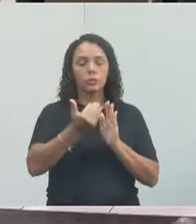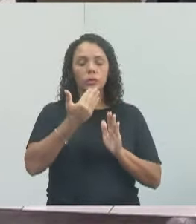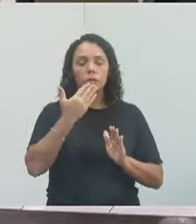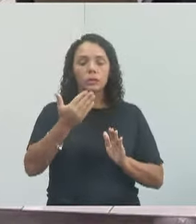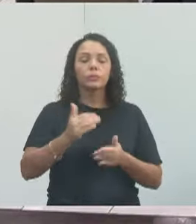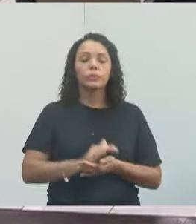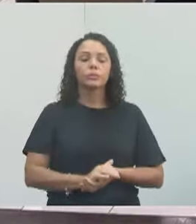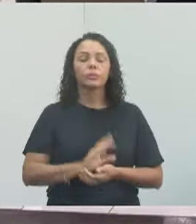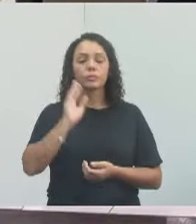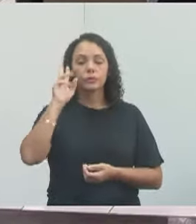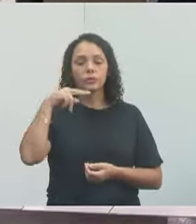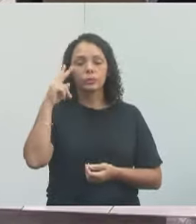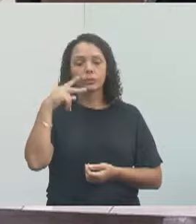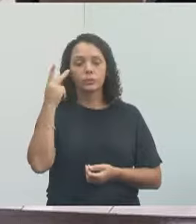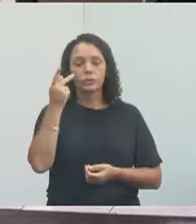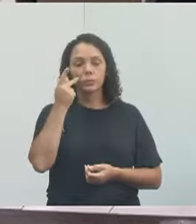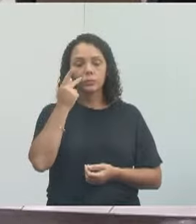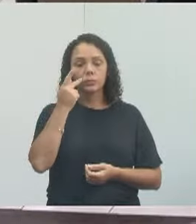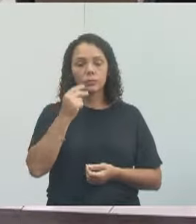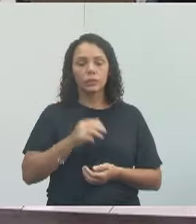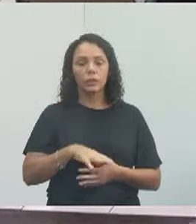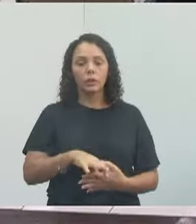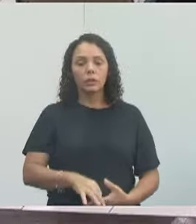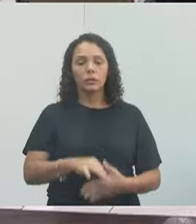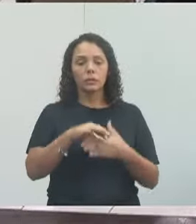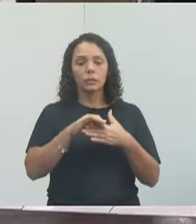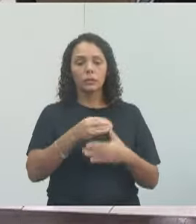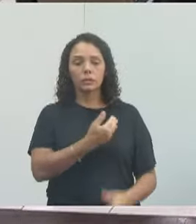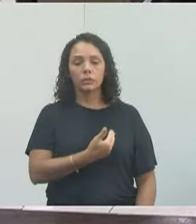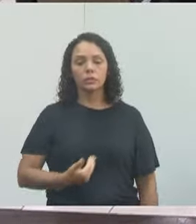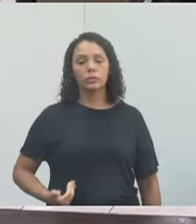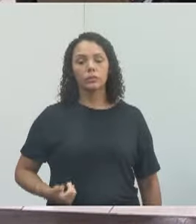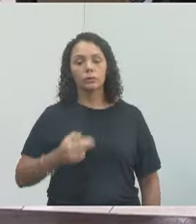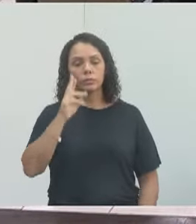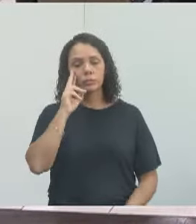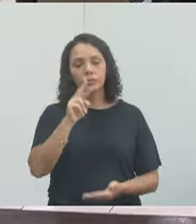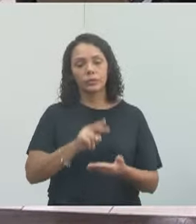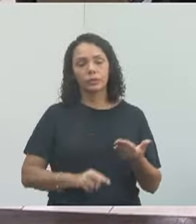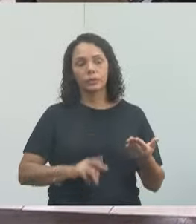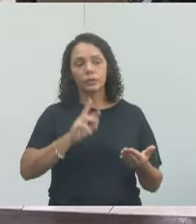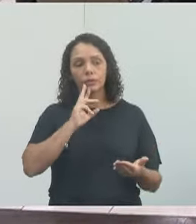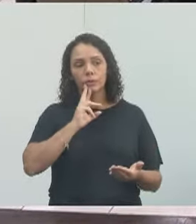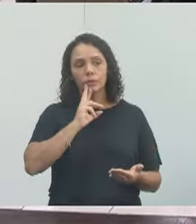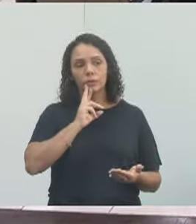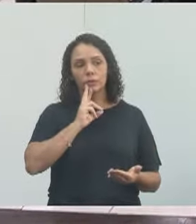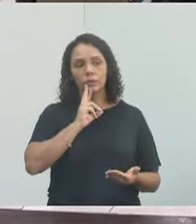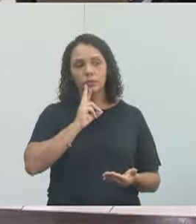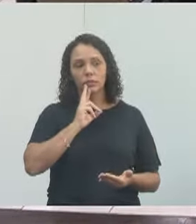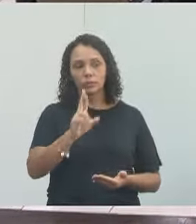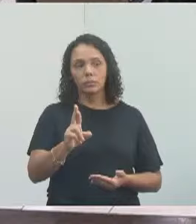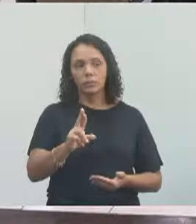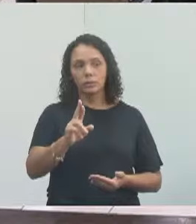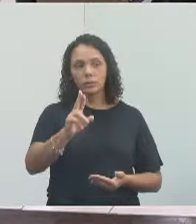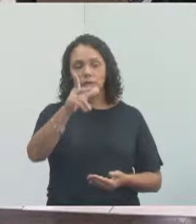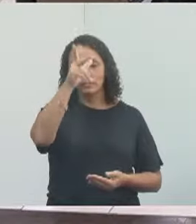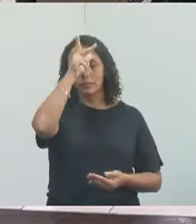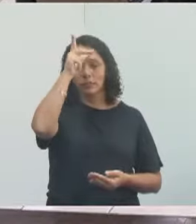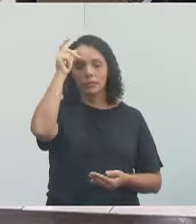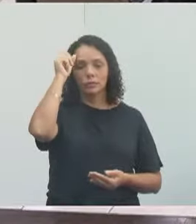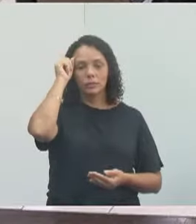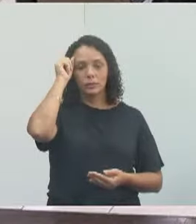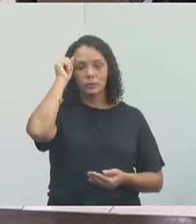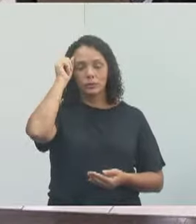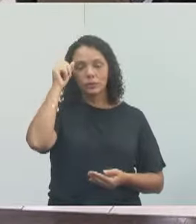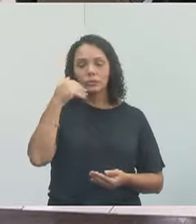solicito ao vereador Paulinho dos condutores líder do governo que faça a leitura das respostas apresentadas pelo executivo aos